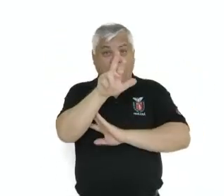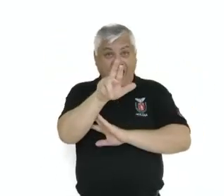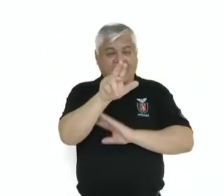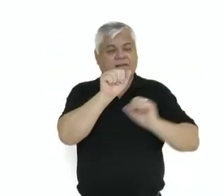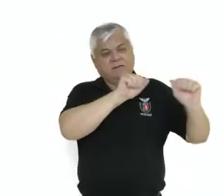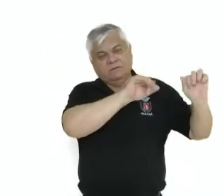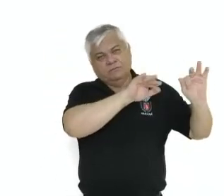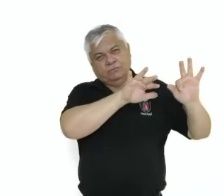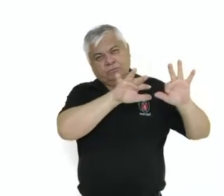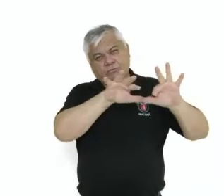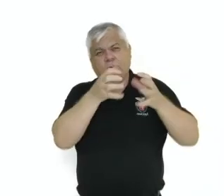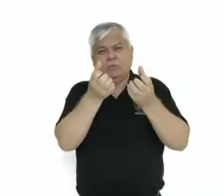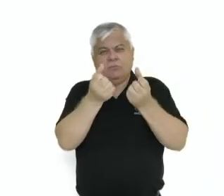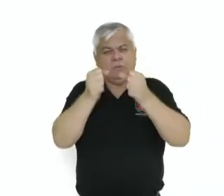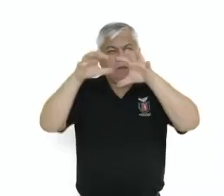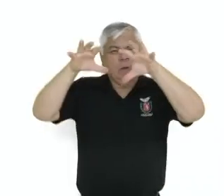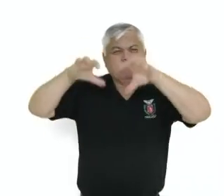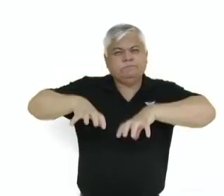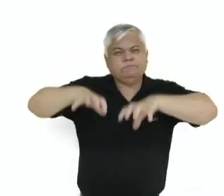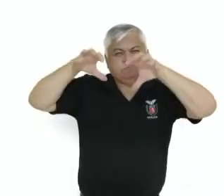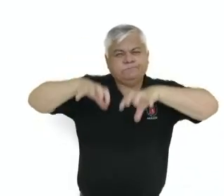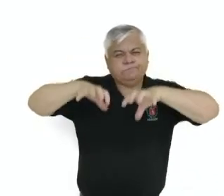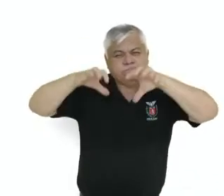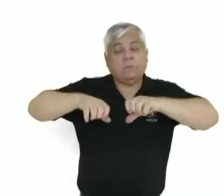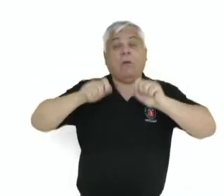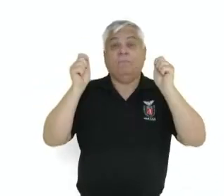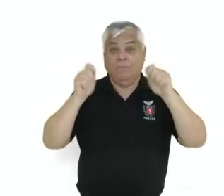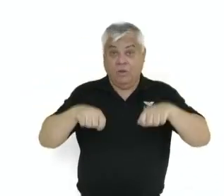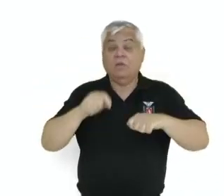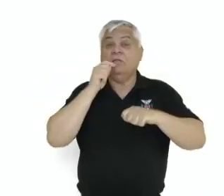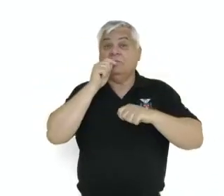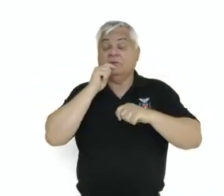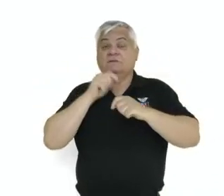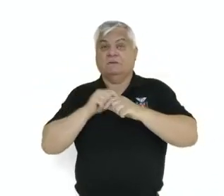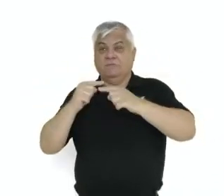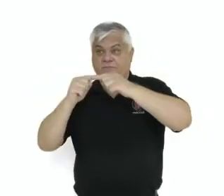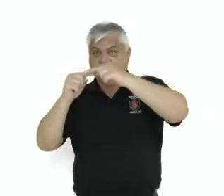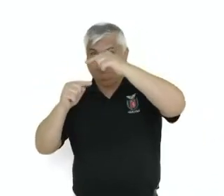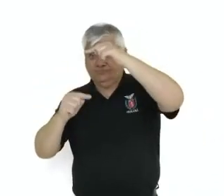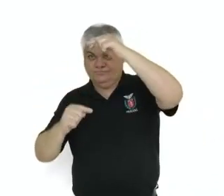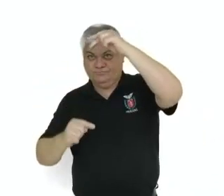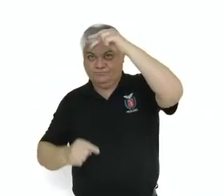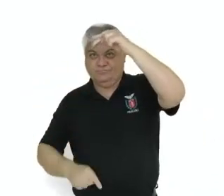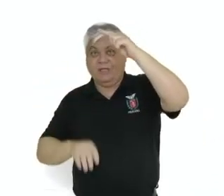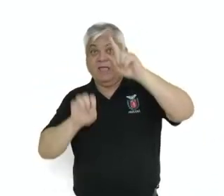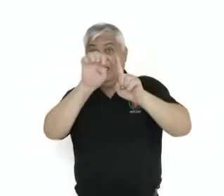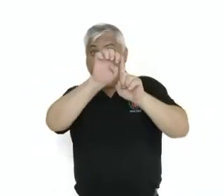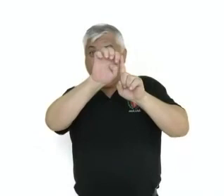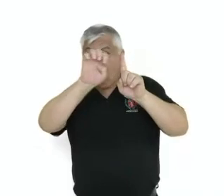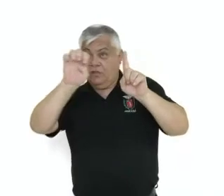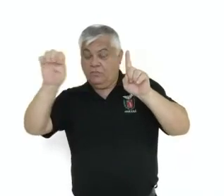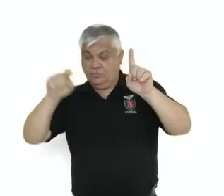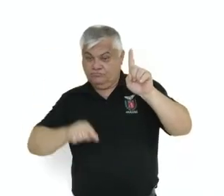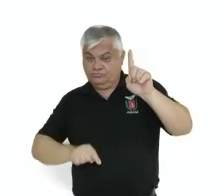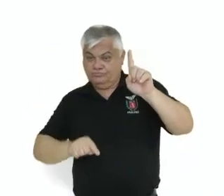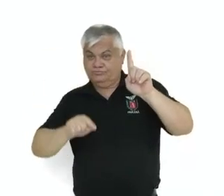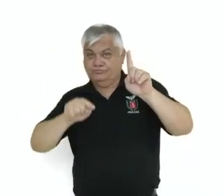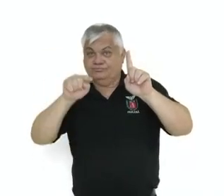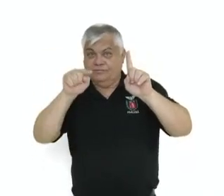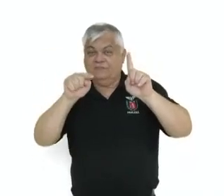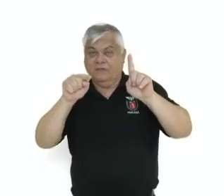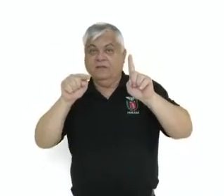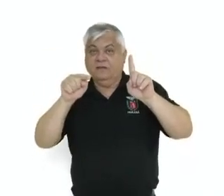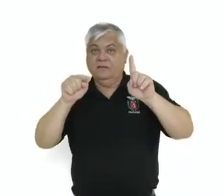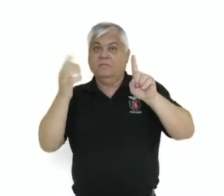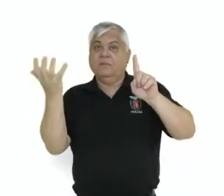então muita chuva, a posição latitudinal que vai definir o tipo de clima ali que é o tropical, que em